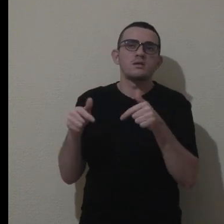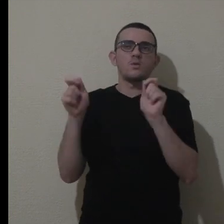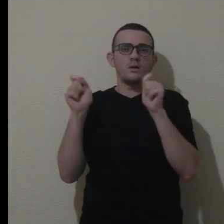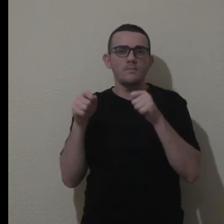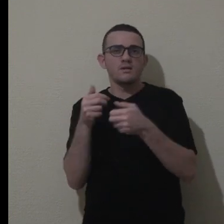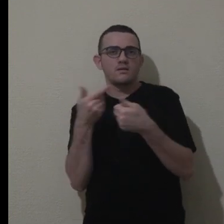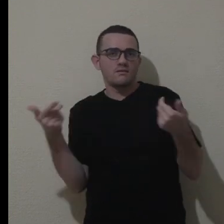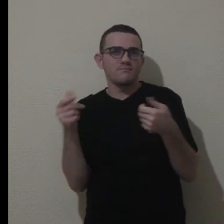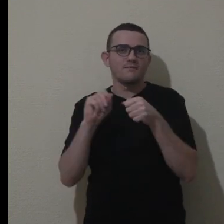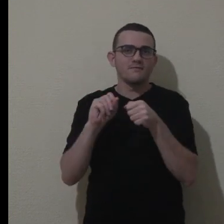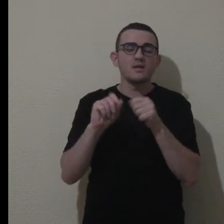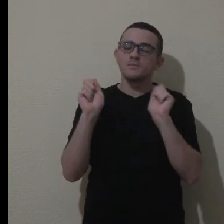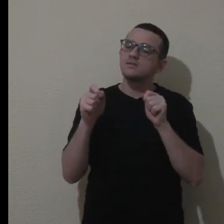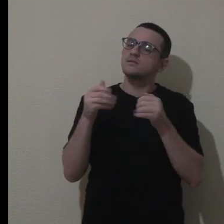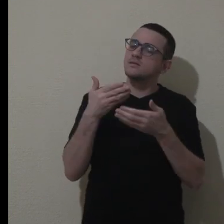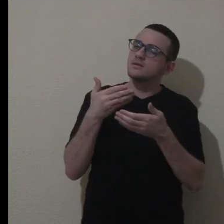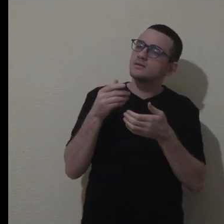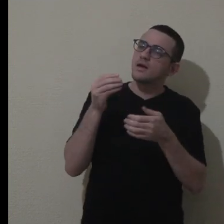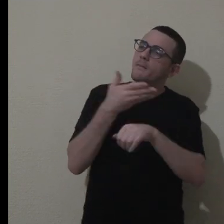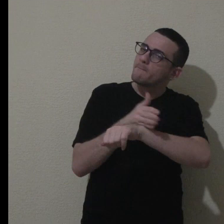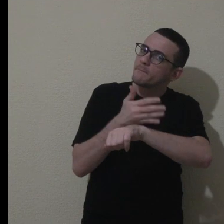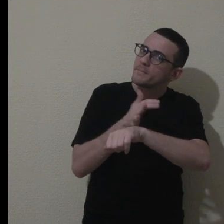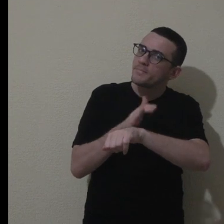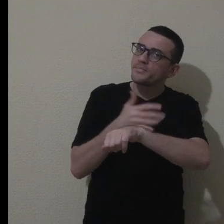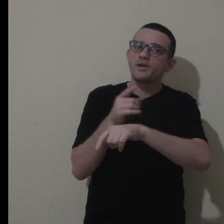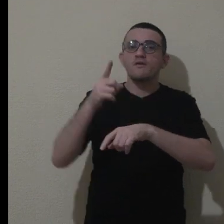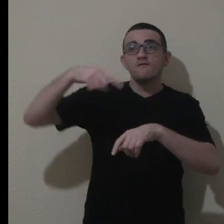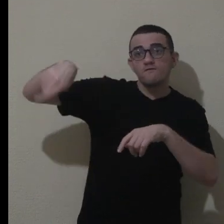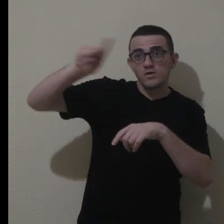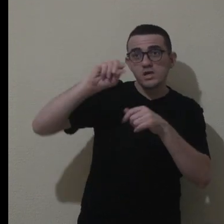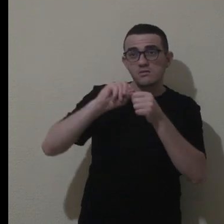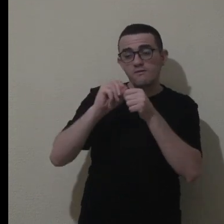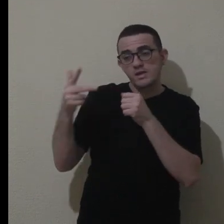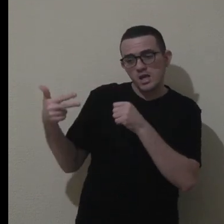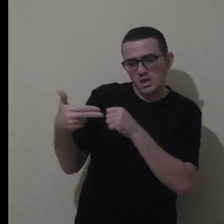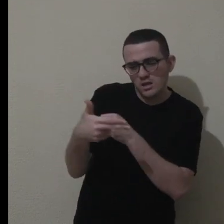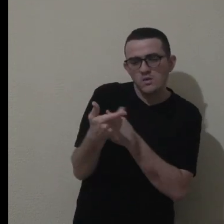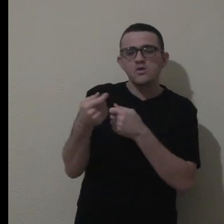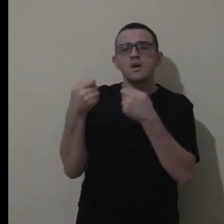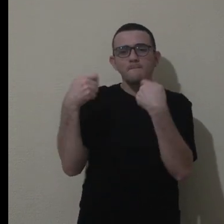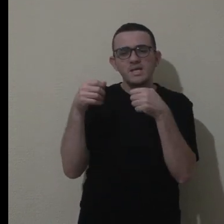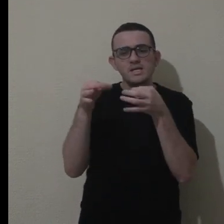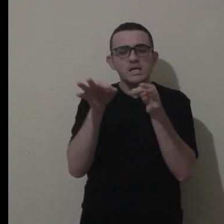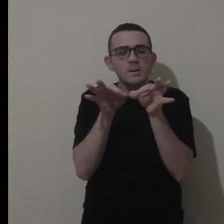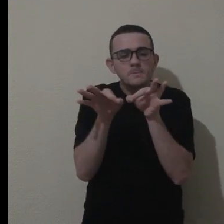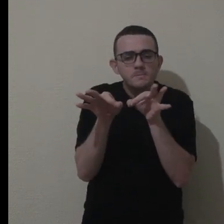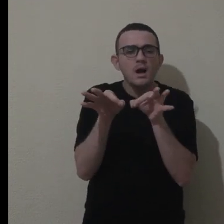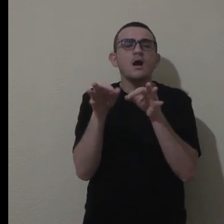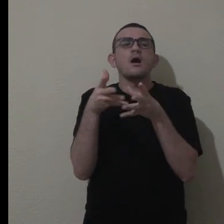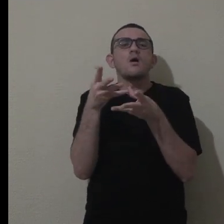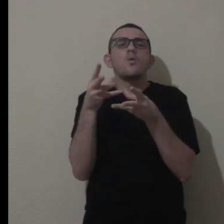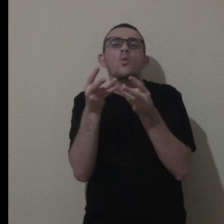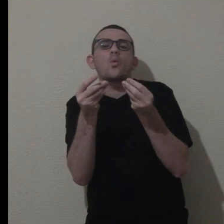que requer destreza, vocês precisam praticar. Né? Os que vão ser cirurgiões, que seja, vão precisar aperfeiçoar a